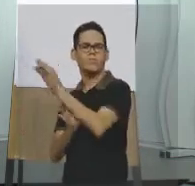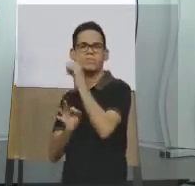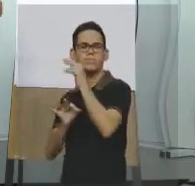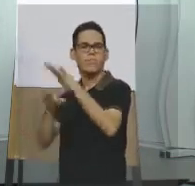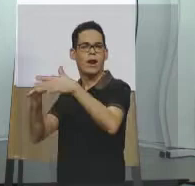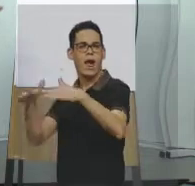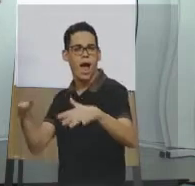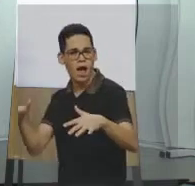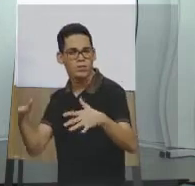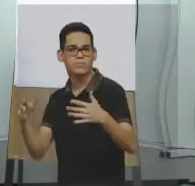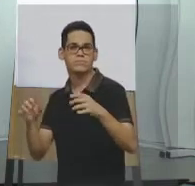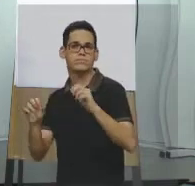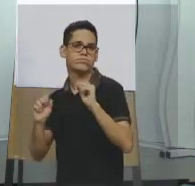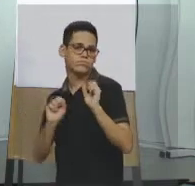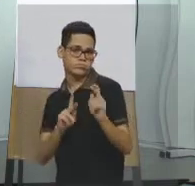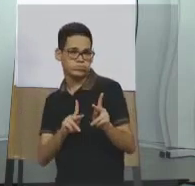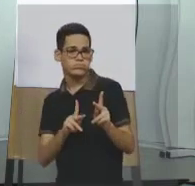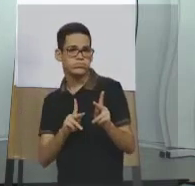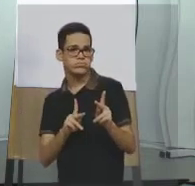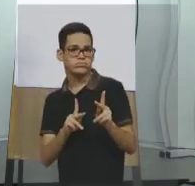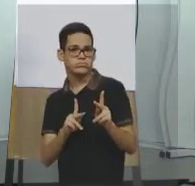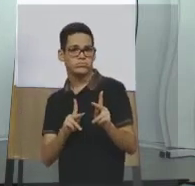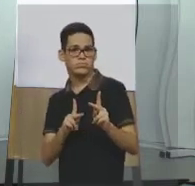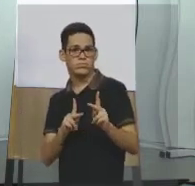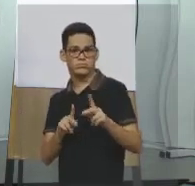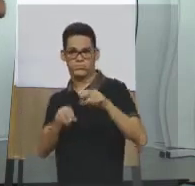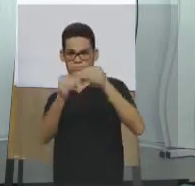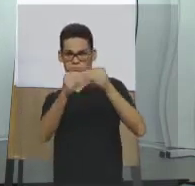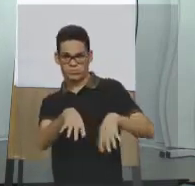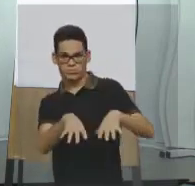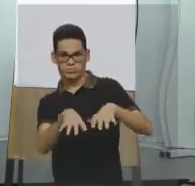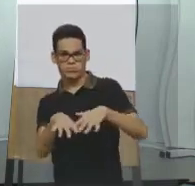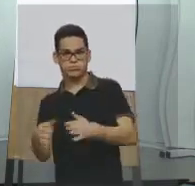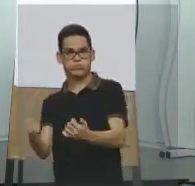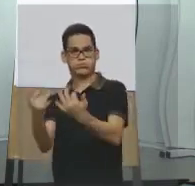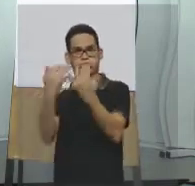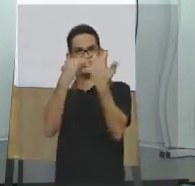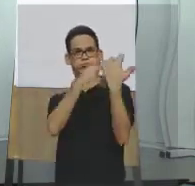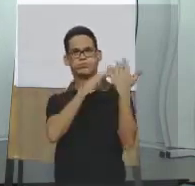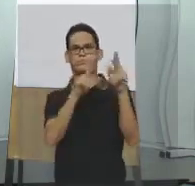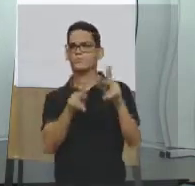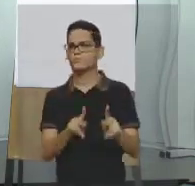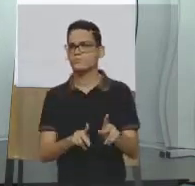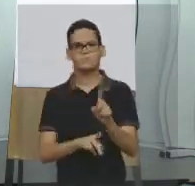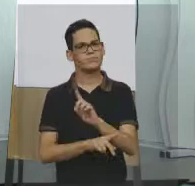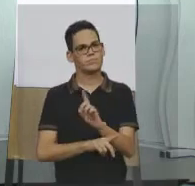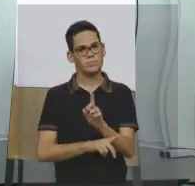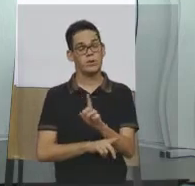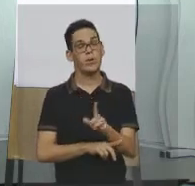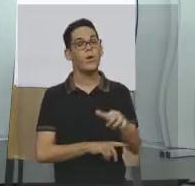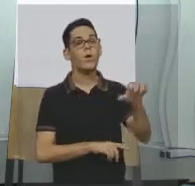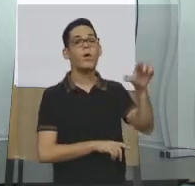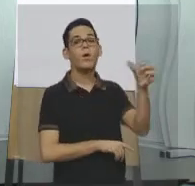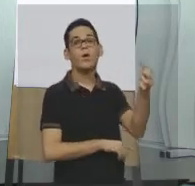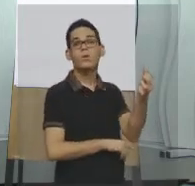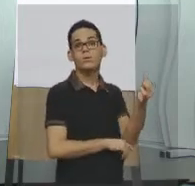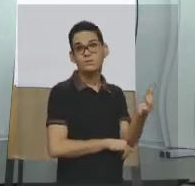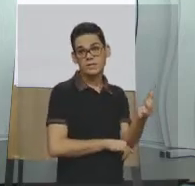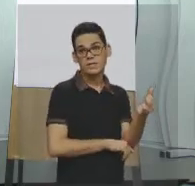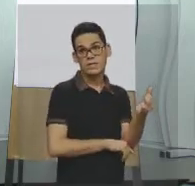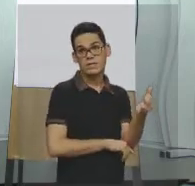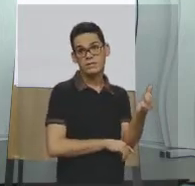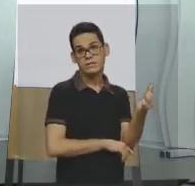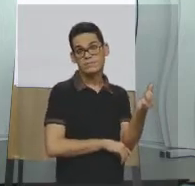oceano. Ok? Causou muitos danos para as pessoas? Não. E o outro que tinha lá uma magnitude